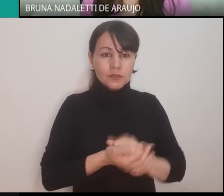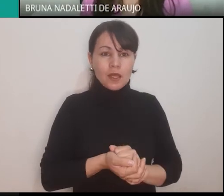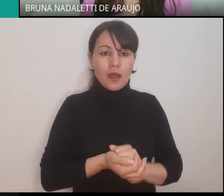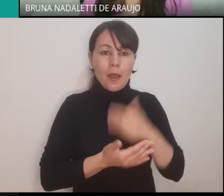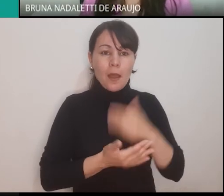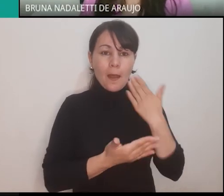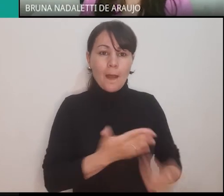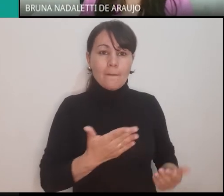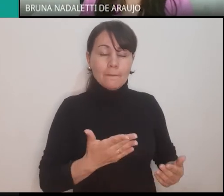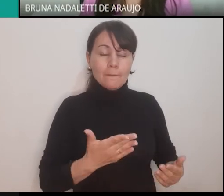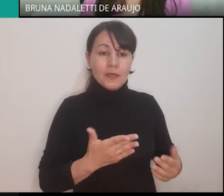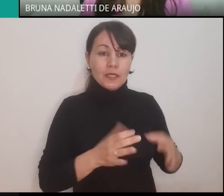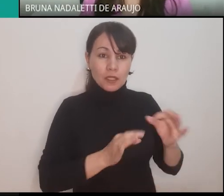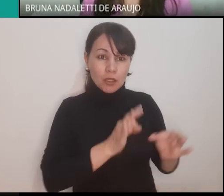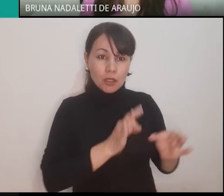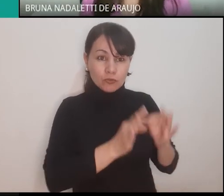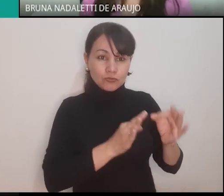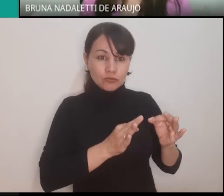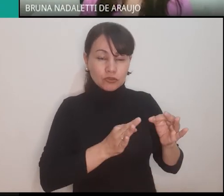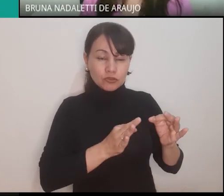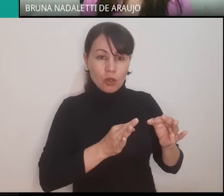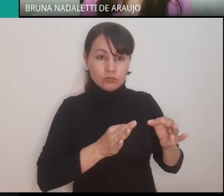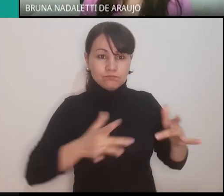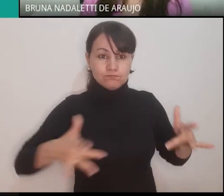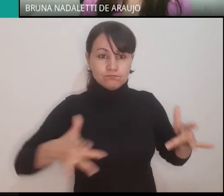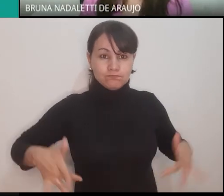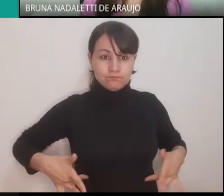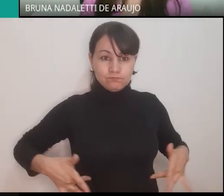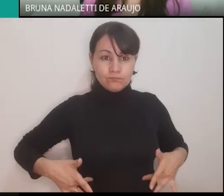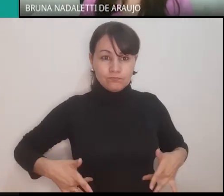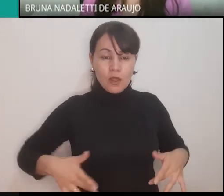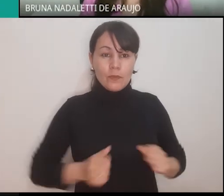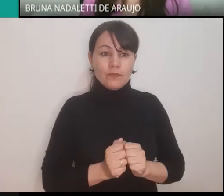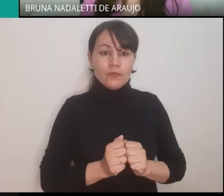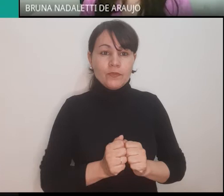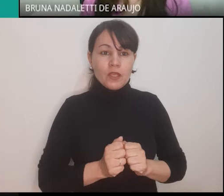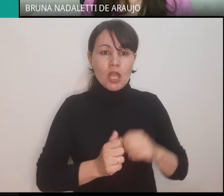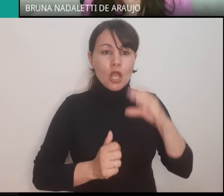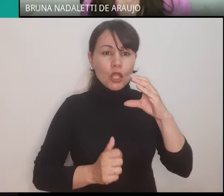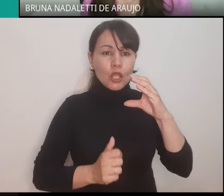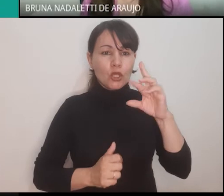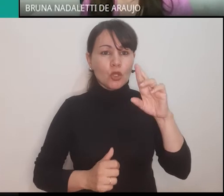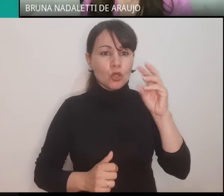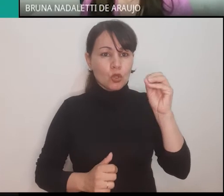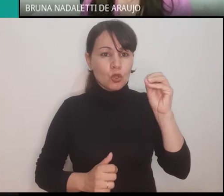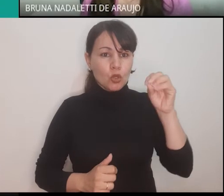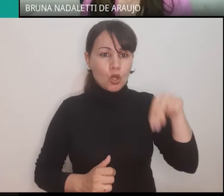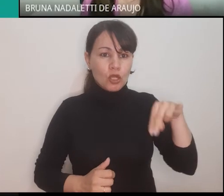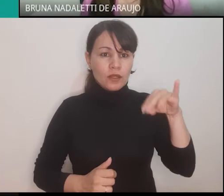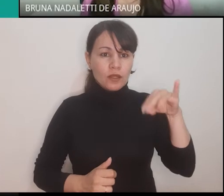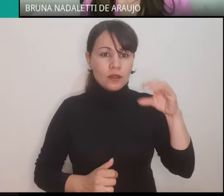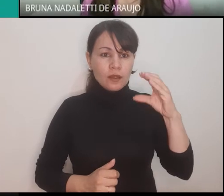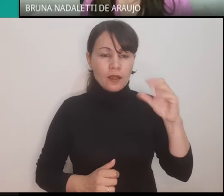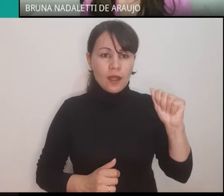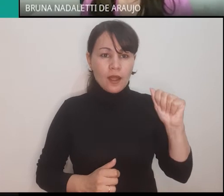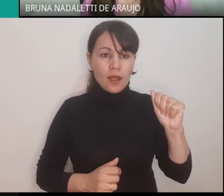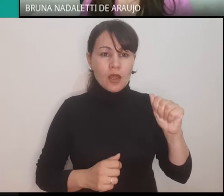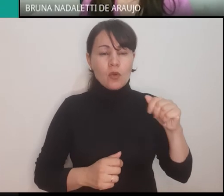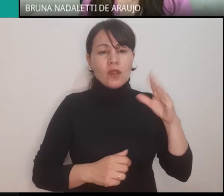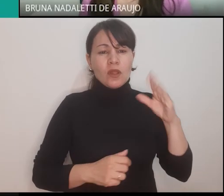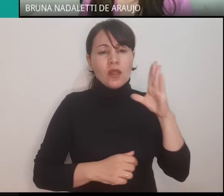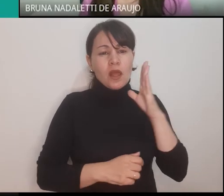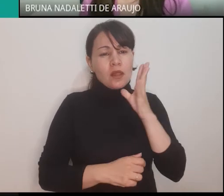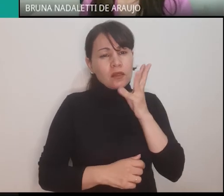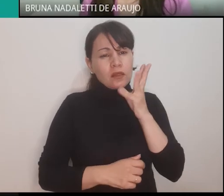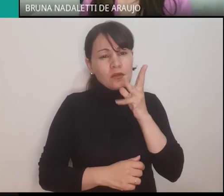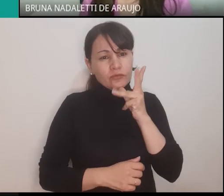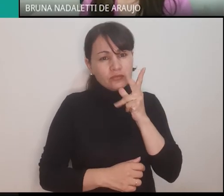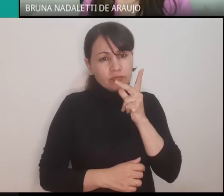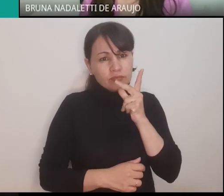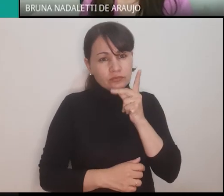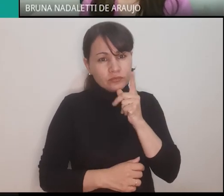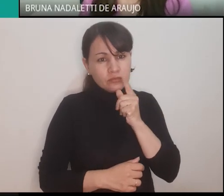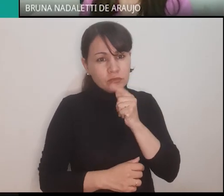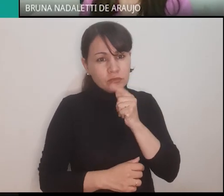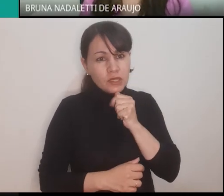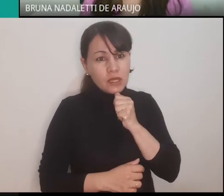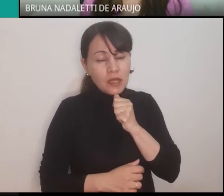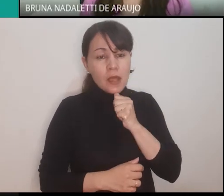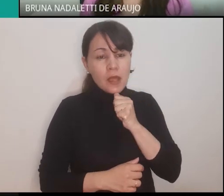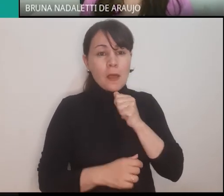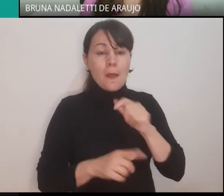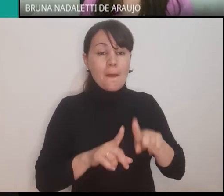perda da função renal, e crônica, quando esta perda é lenta, progressiva, mas ao mesmo